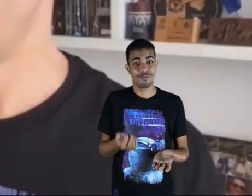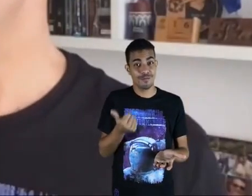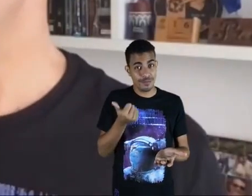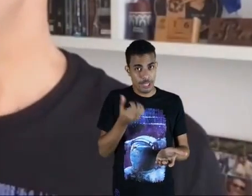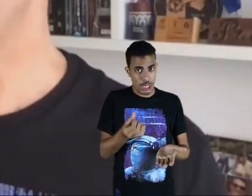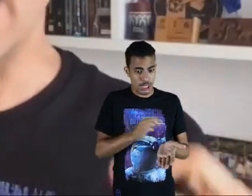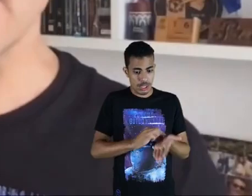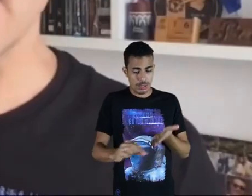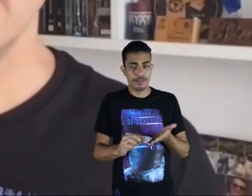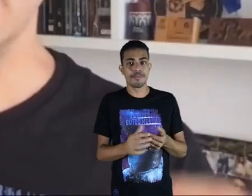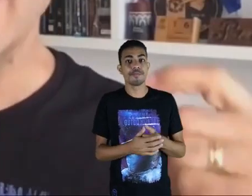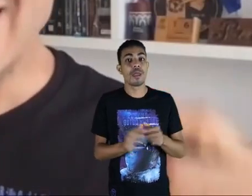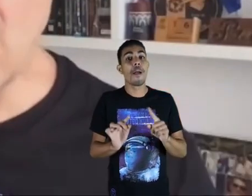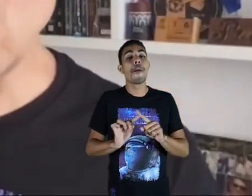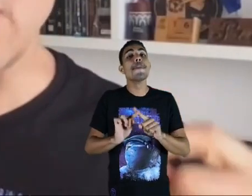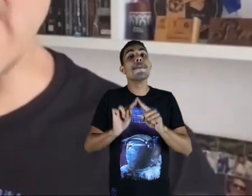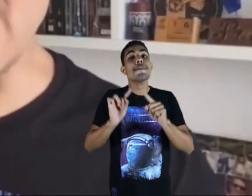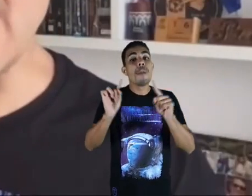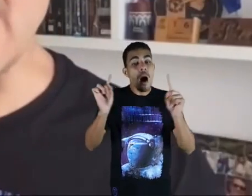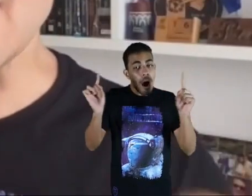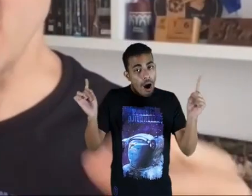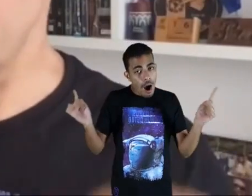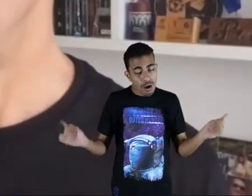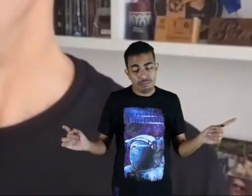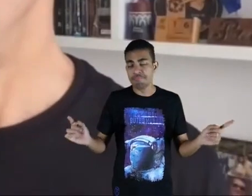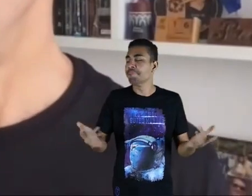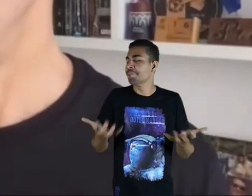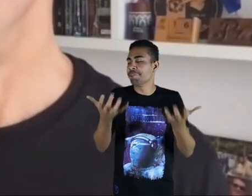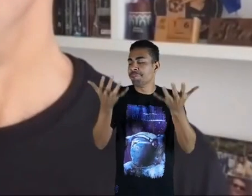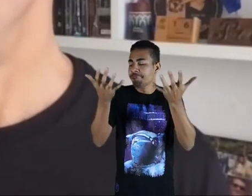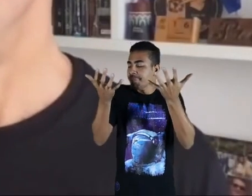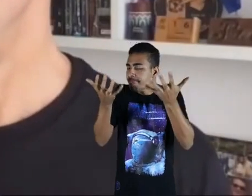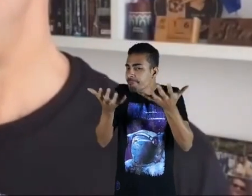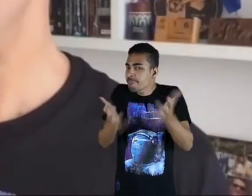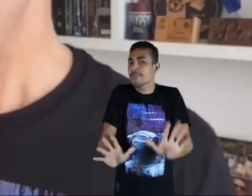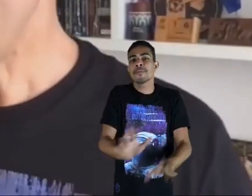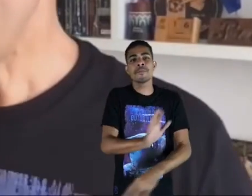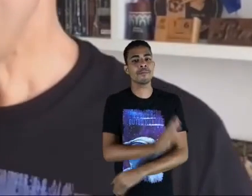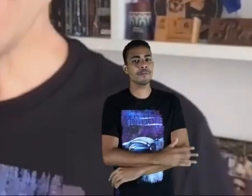16. Mas não quiseram.